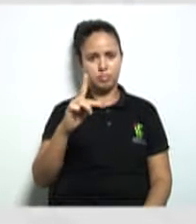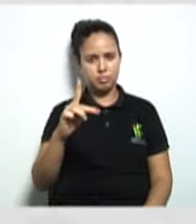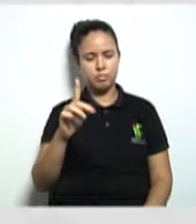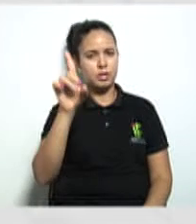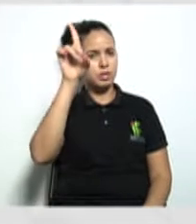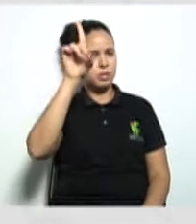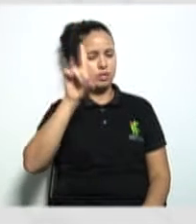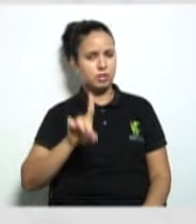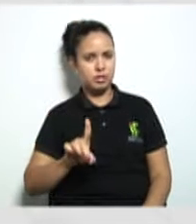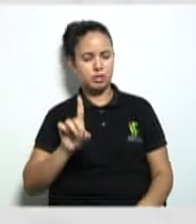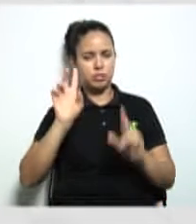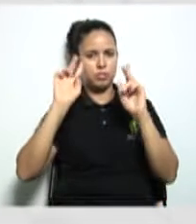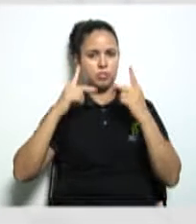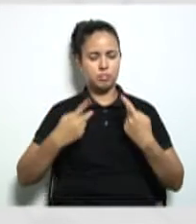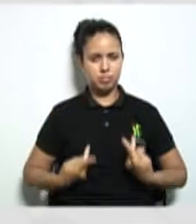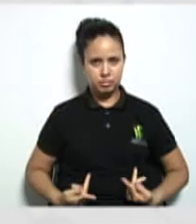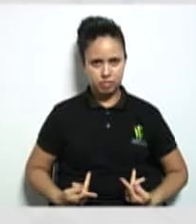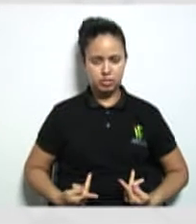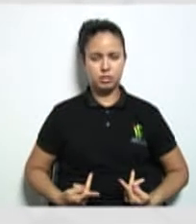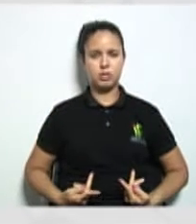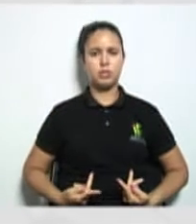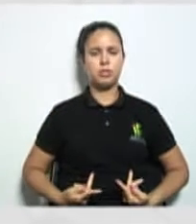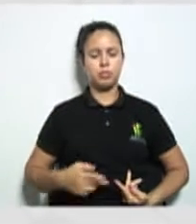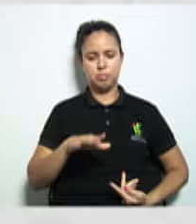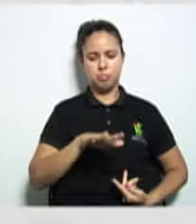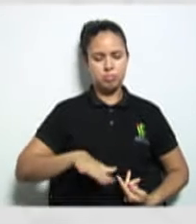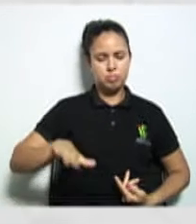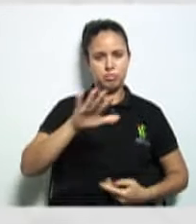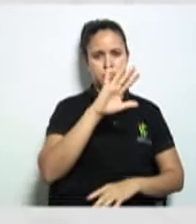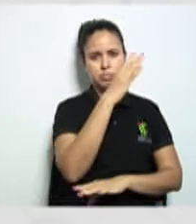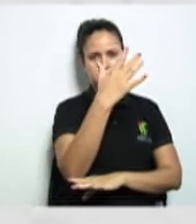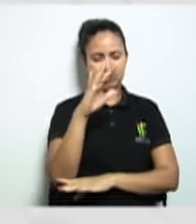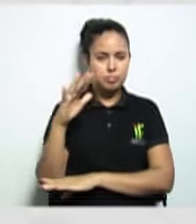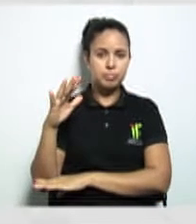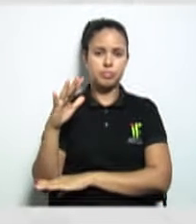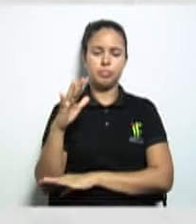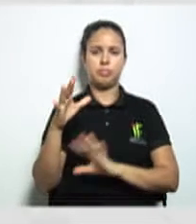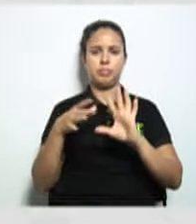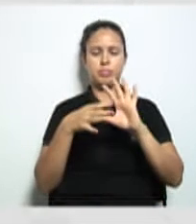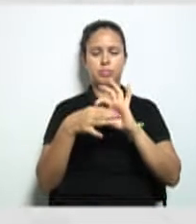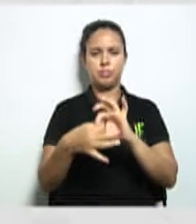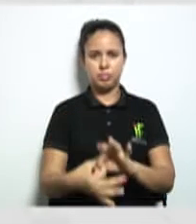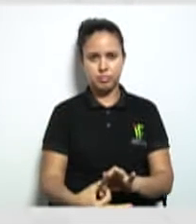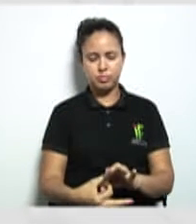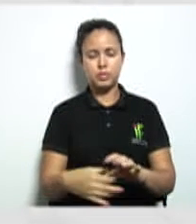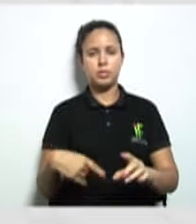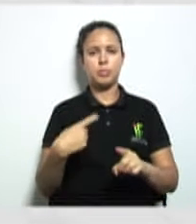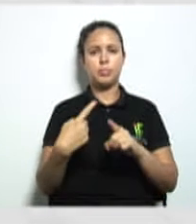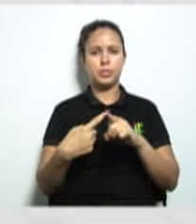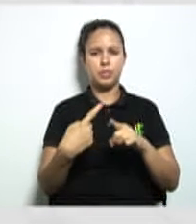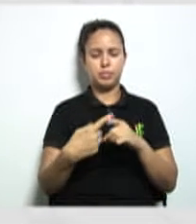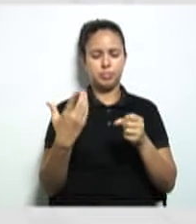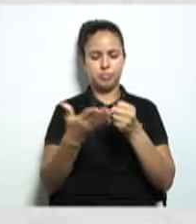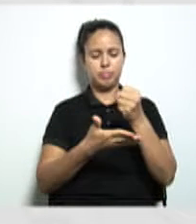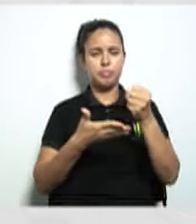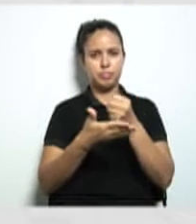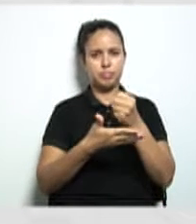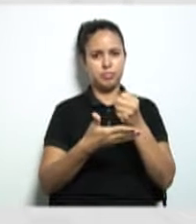direitos humanos e meio ambiente. Porque o cooperativismo, os princípios do cooperativismo, eles